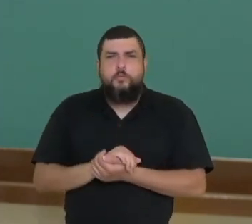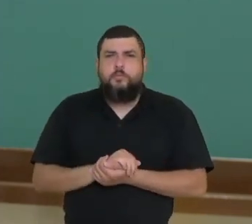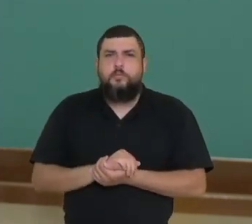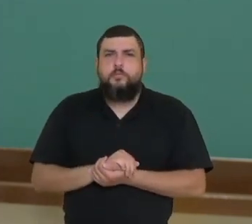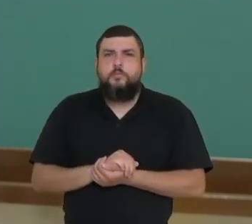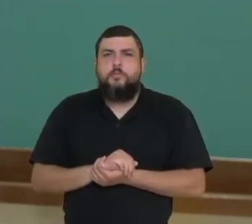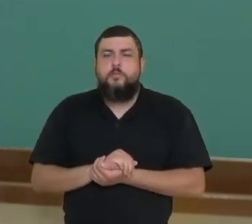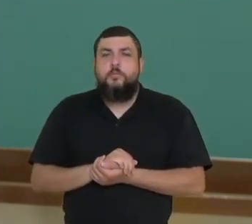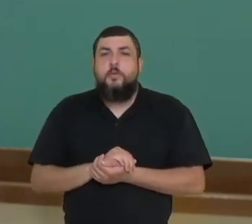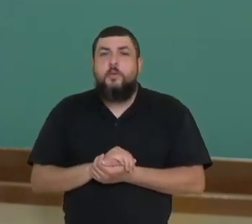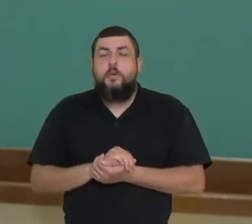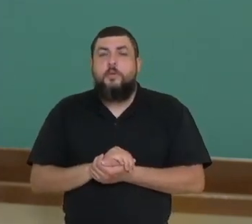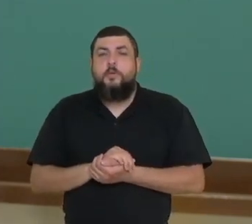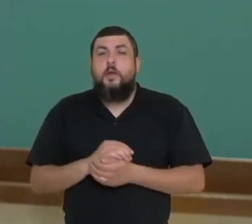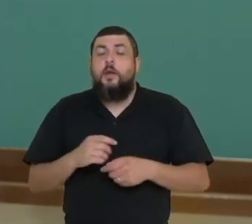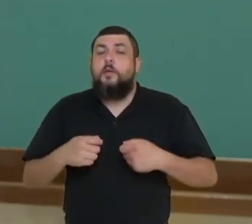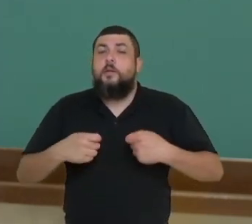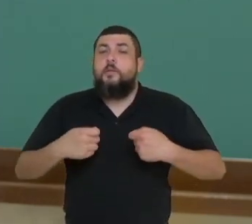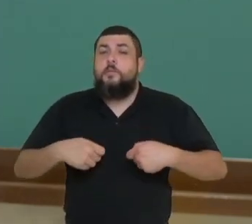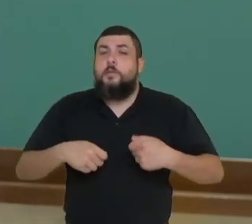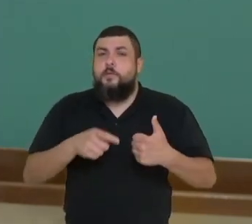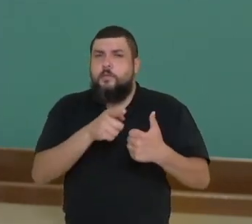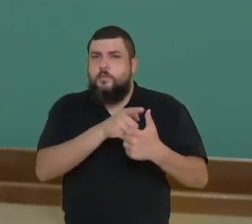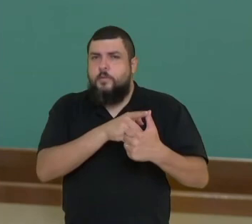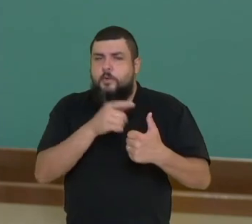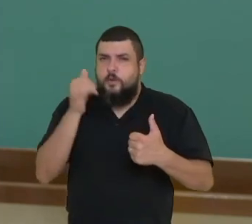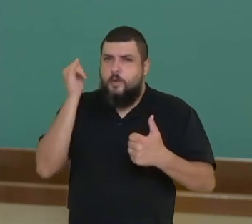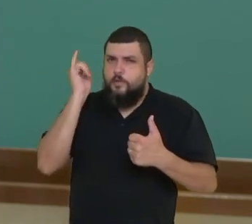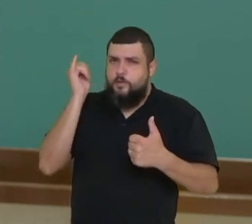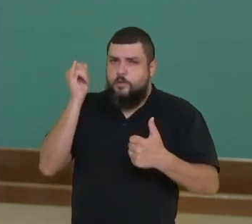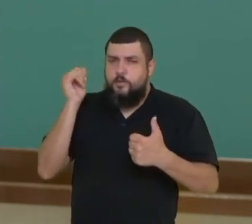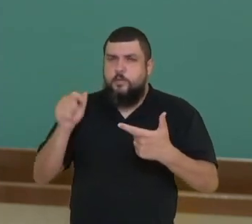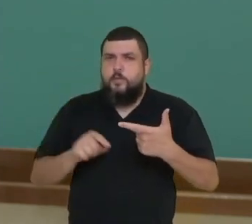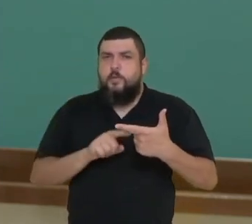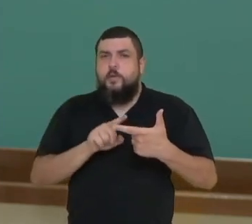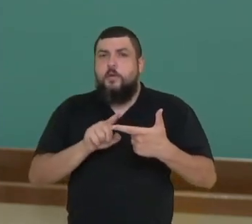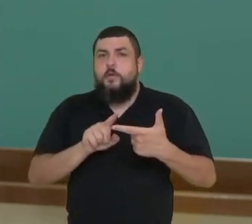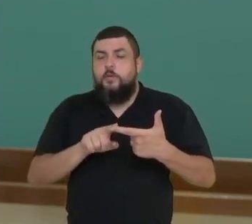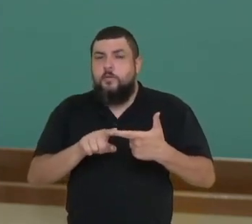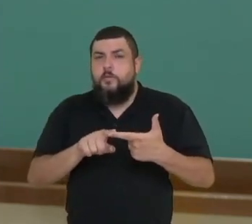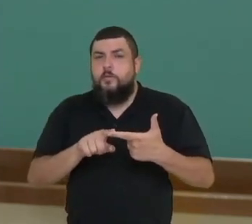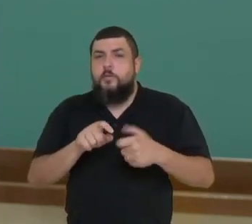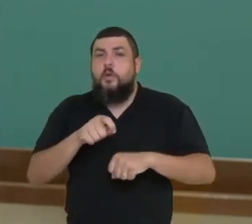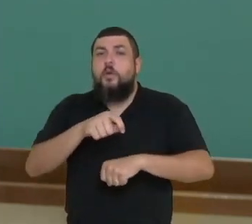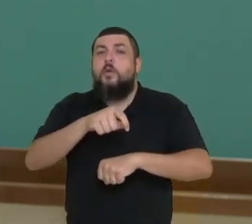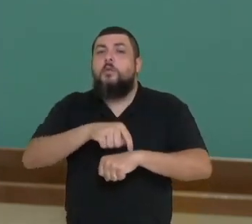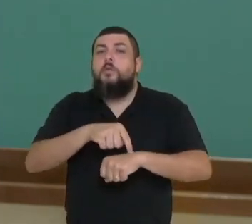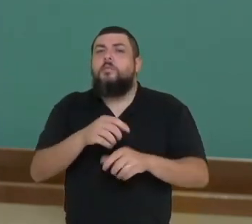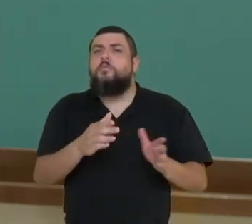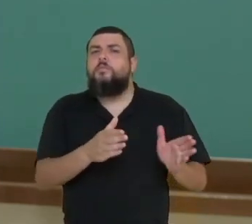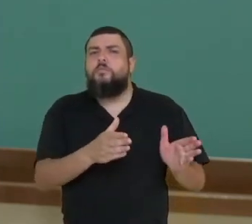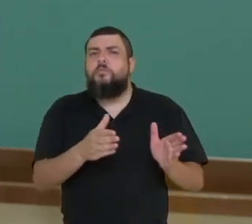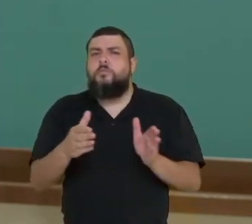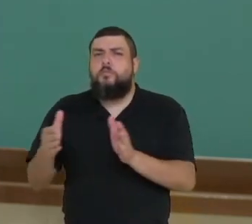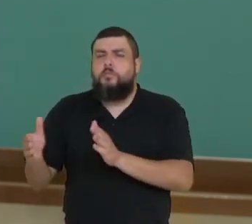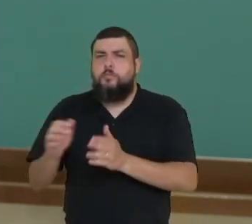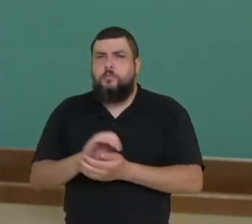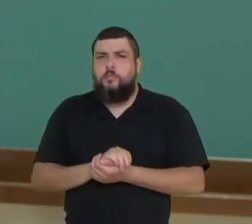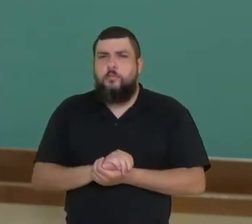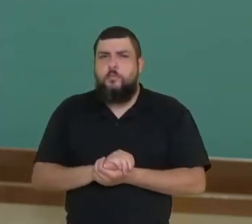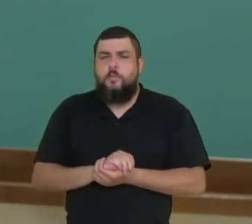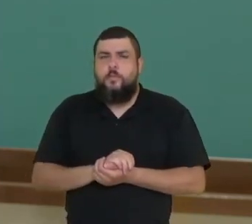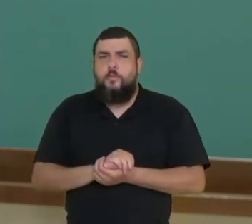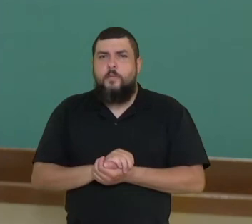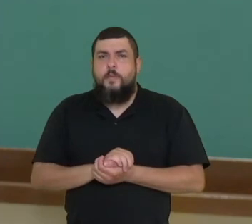Que seja do gênero narrativo, que apresente a ordem cronológica. O que vai diferenciar uma